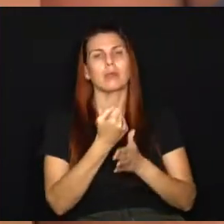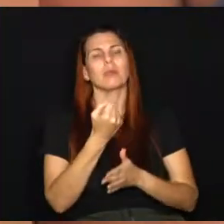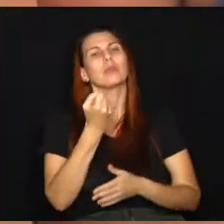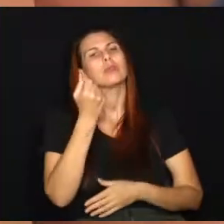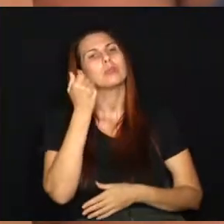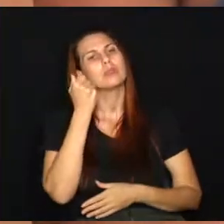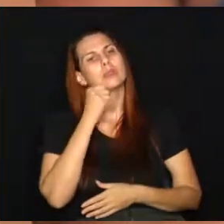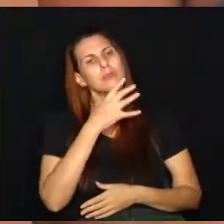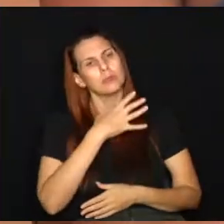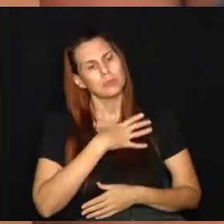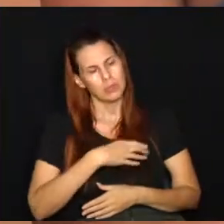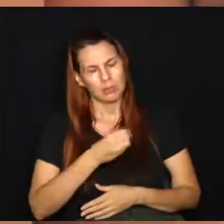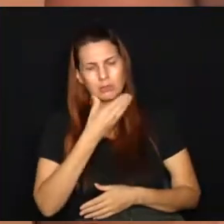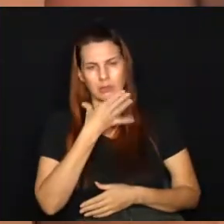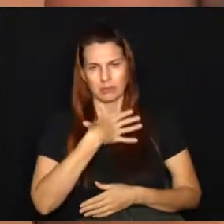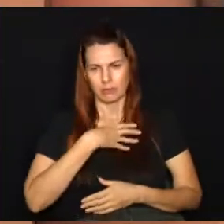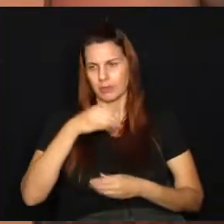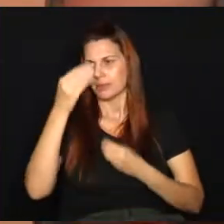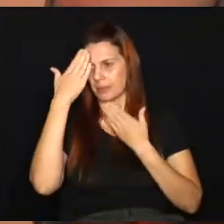pelas nossas filhas. Muito obrigada.